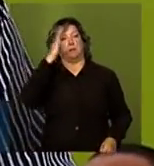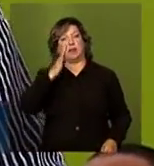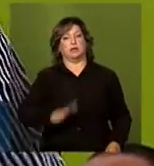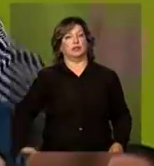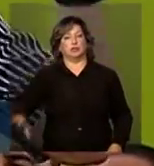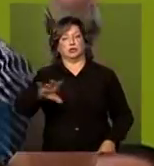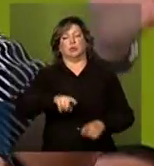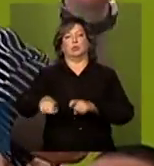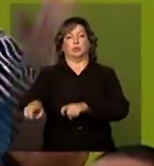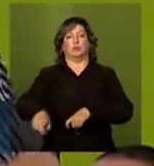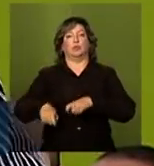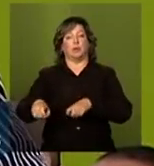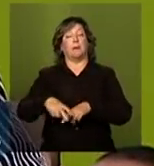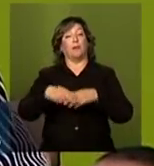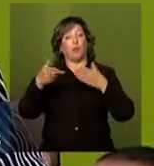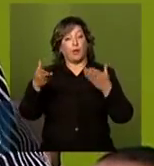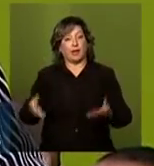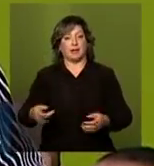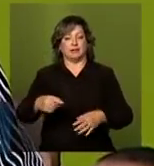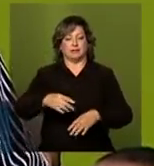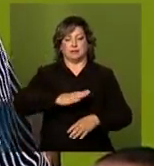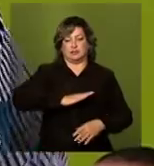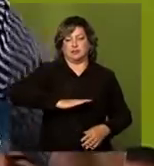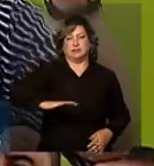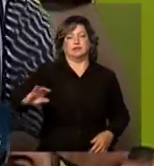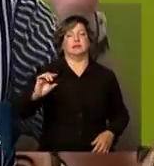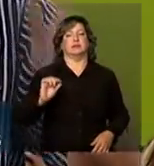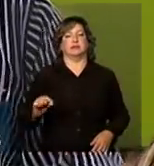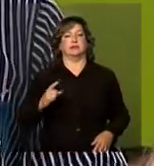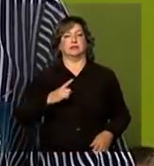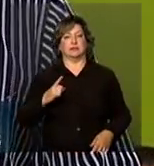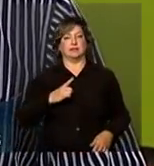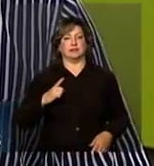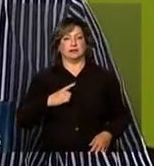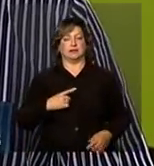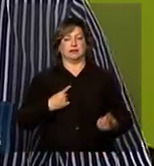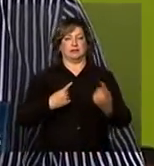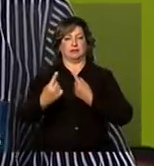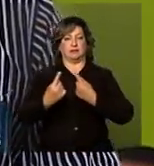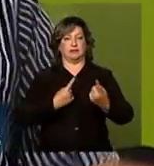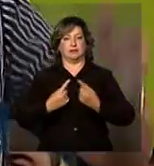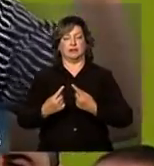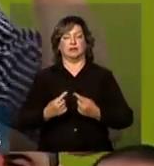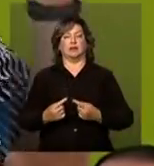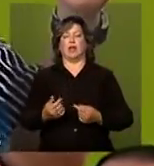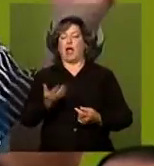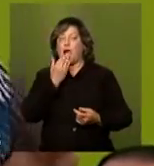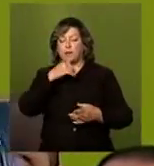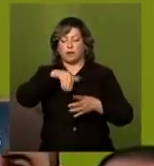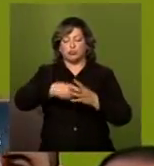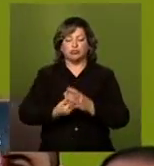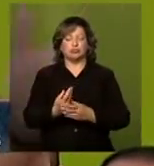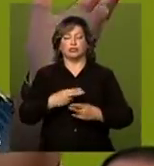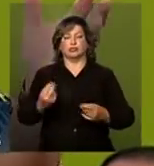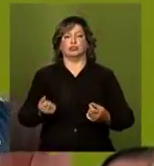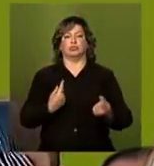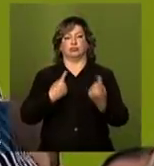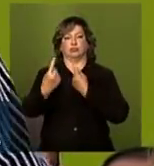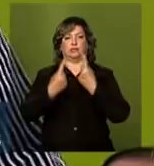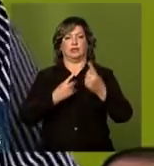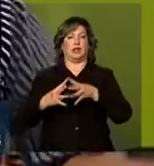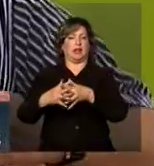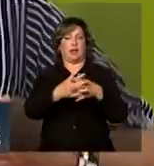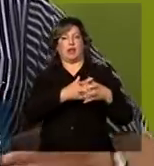Rural É por essas estradas que escoa a produção da Agricultura e Pecuária é por essa estrada É por essas